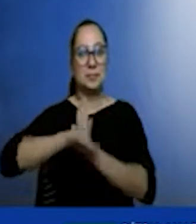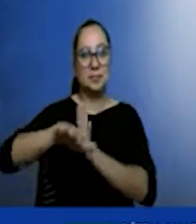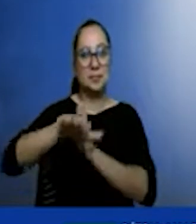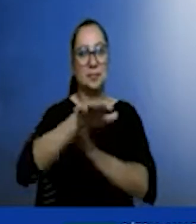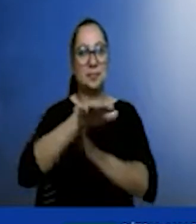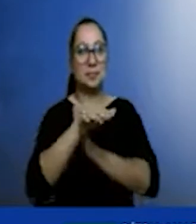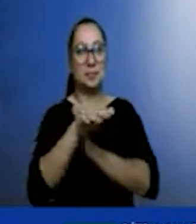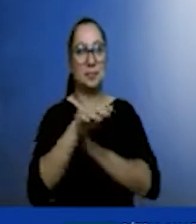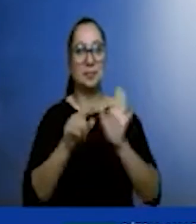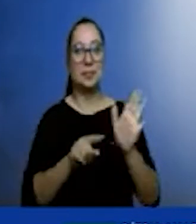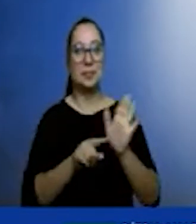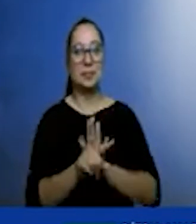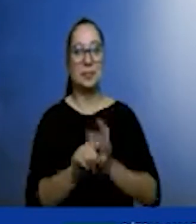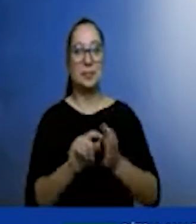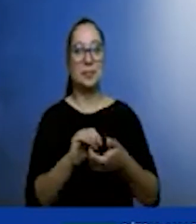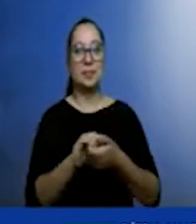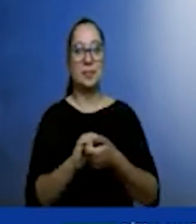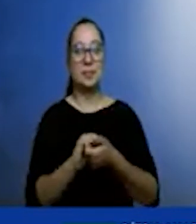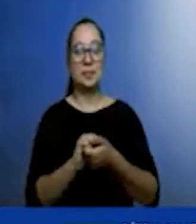pergunta que ele